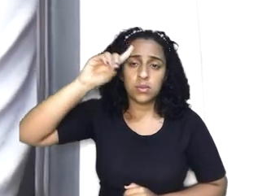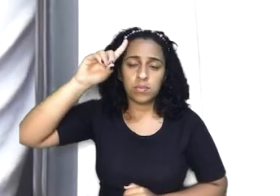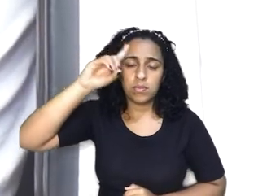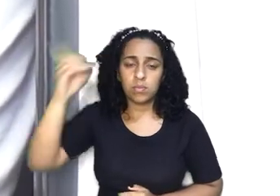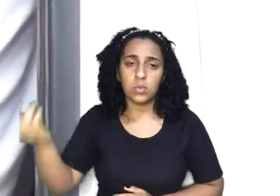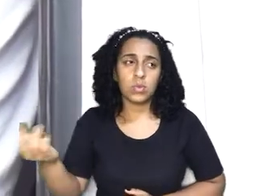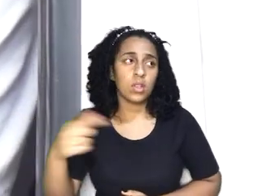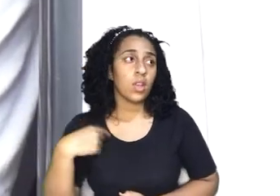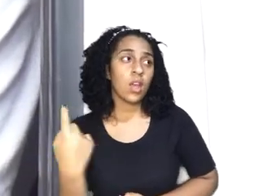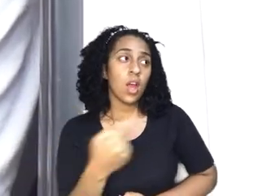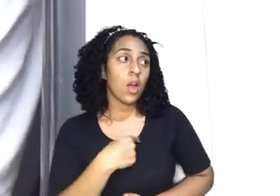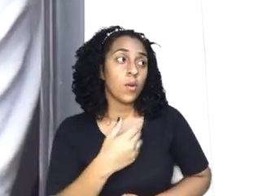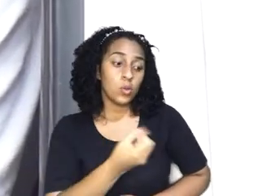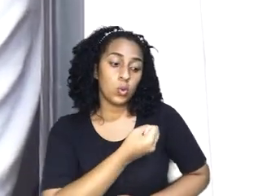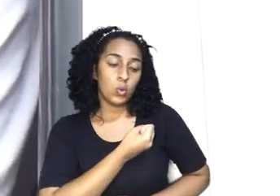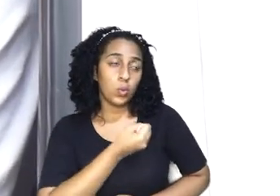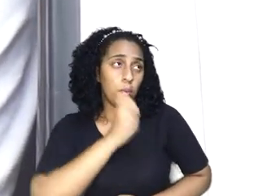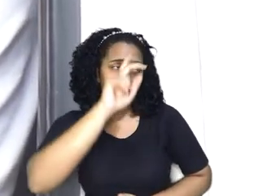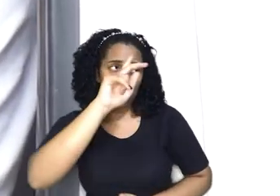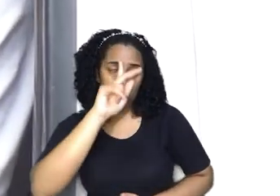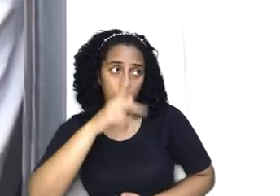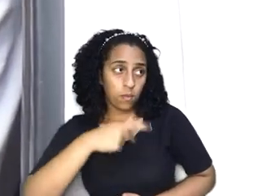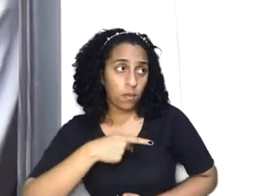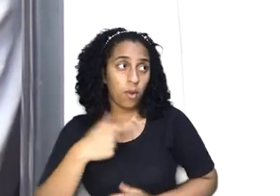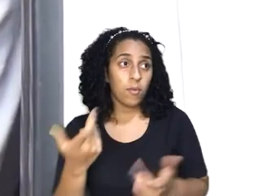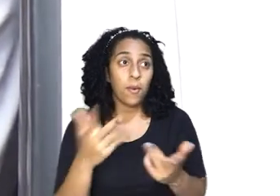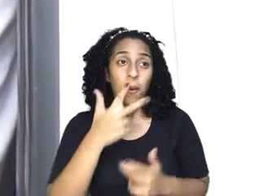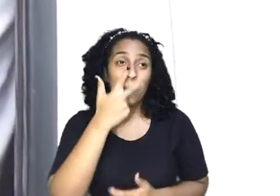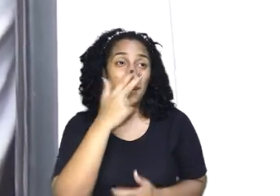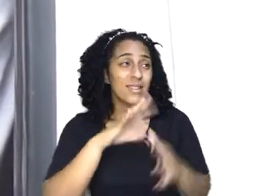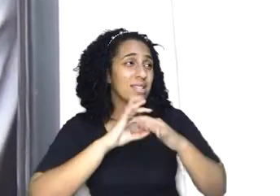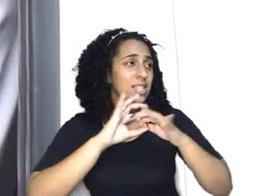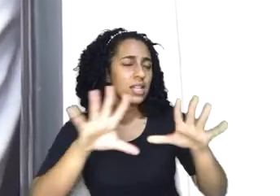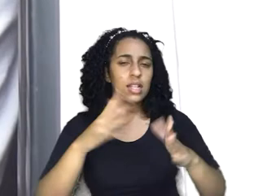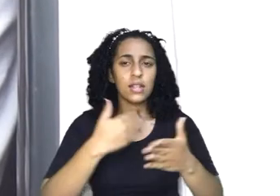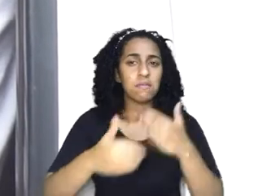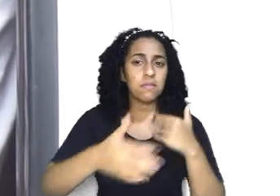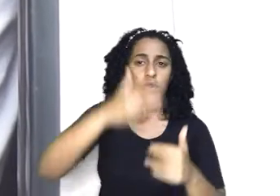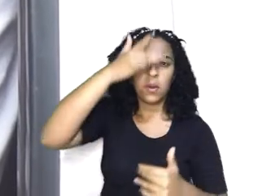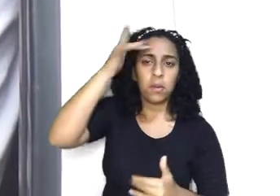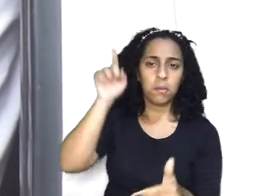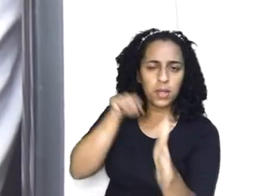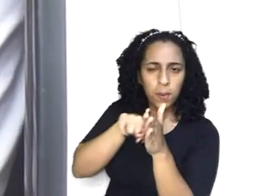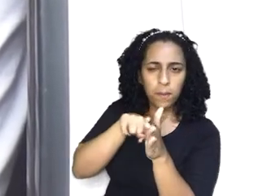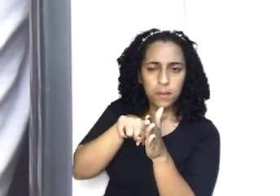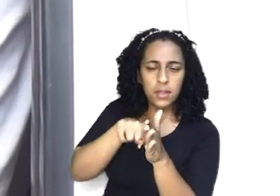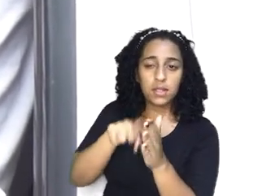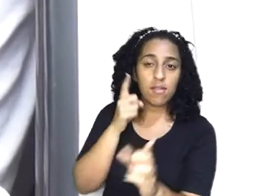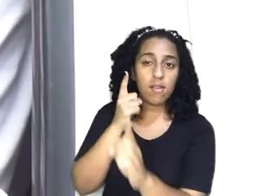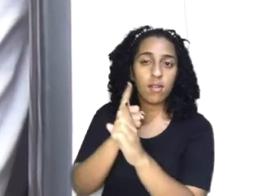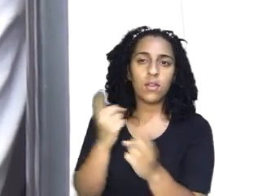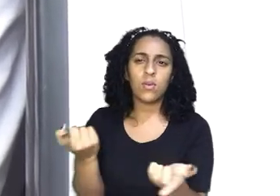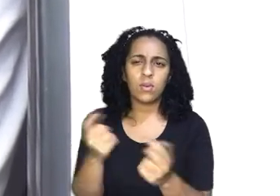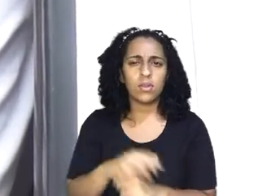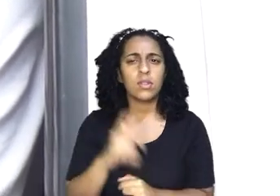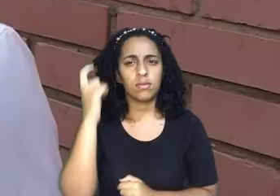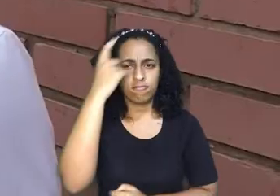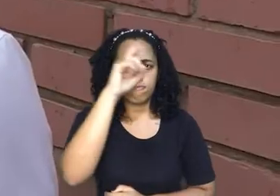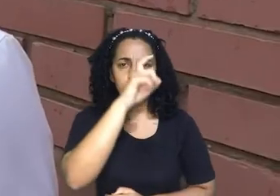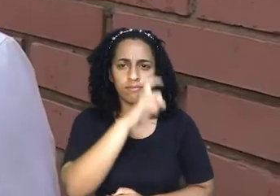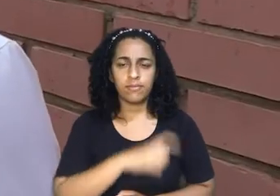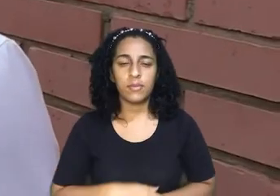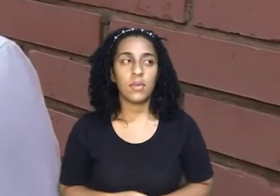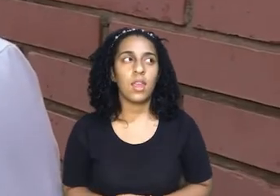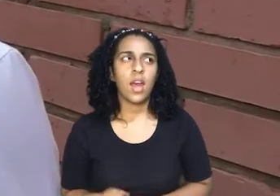né que os nossos dados fica assim disponível assim para qualquer um tá pesquisando né se uma situação meia complicada